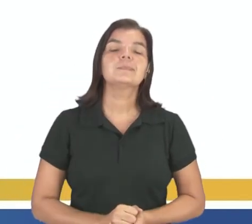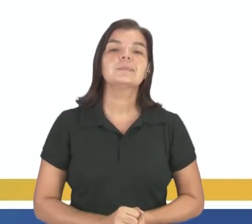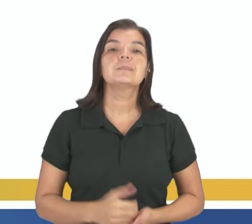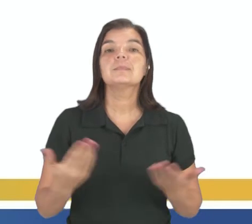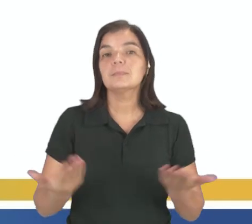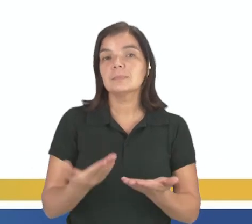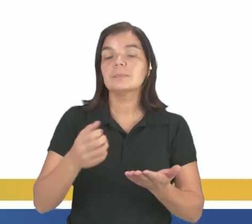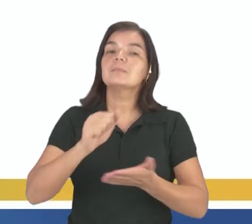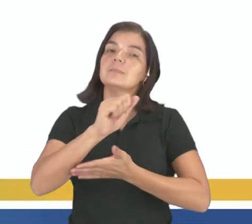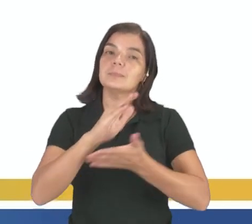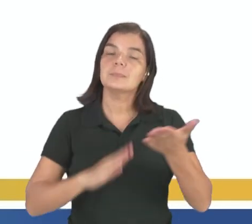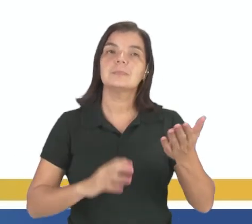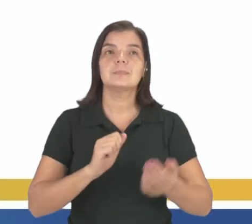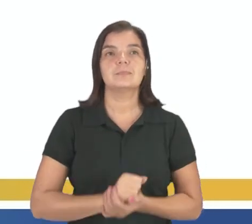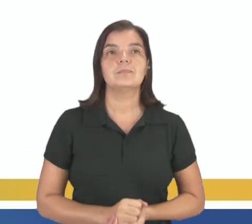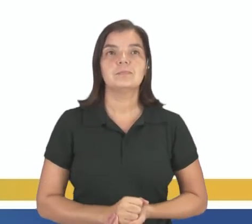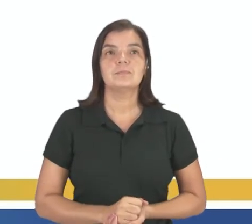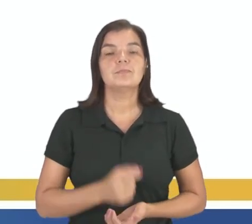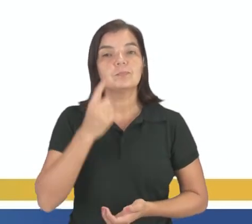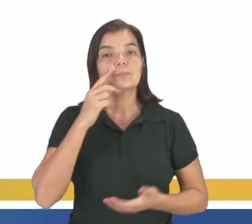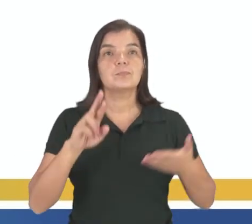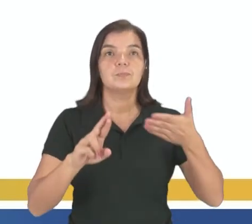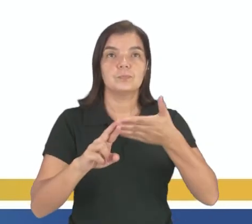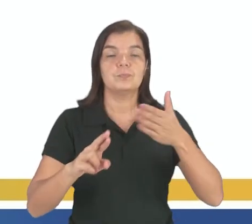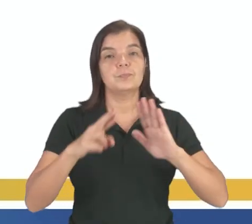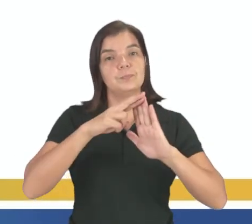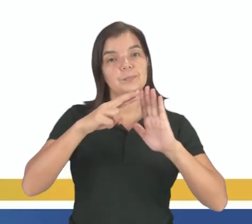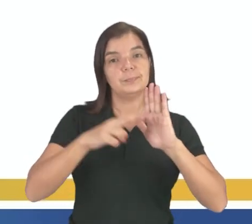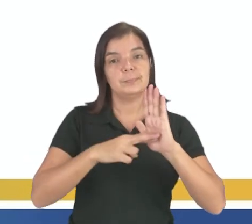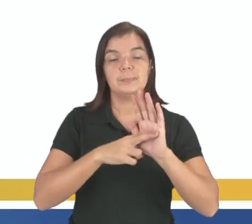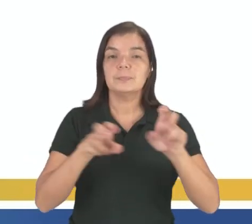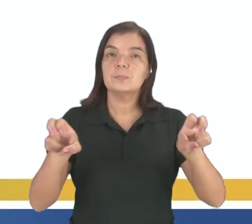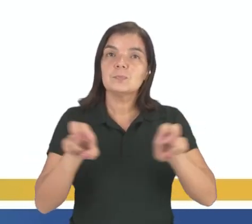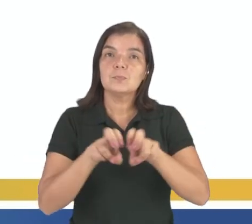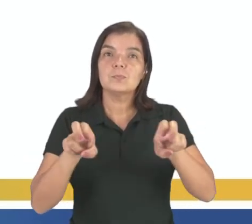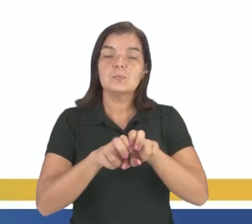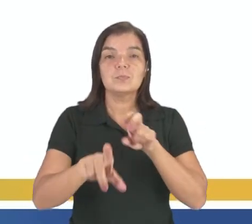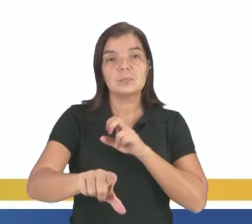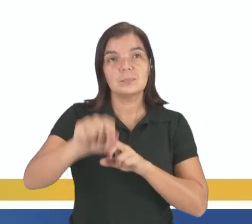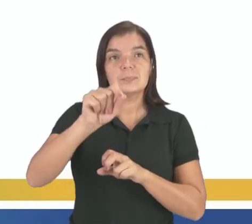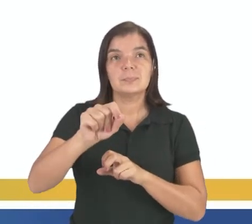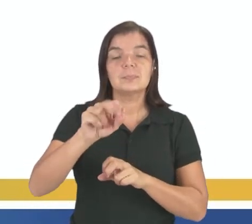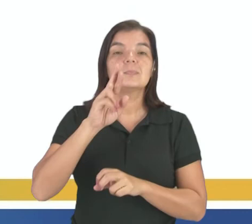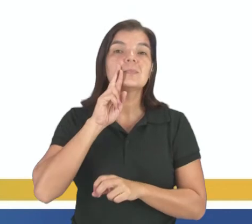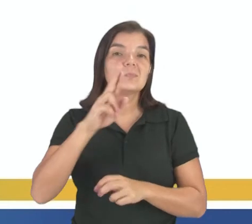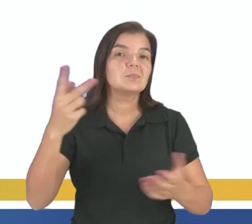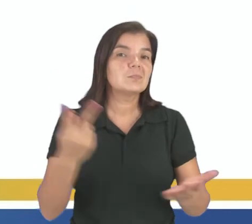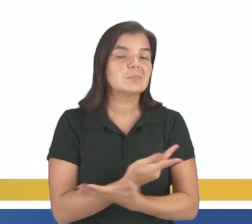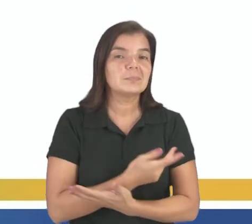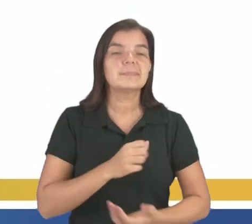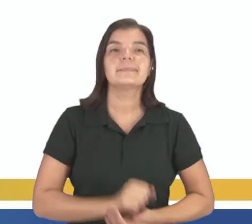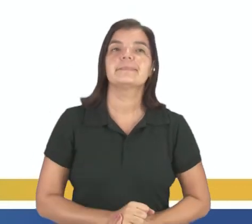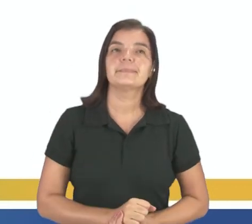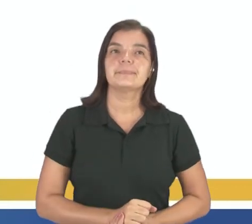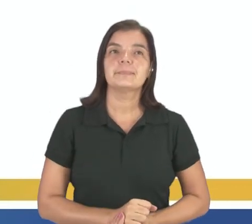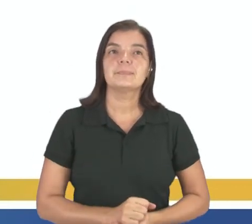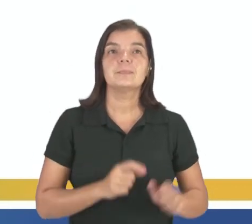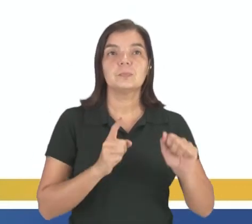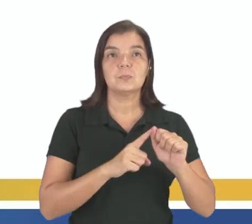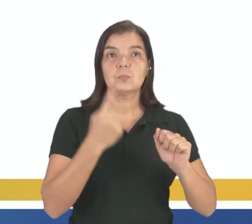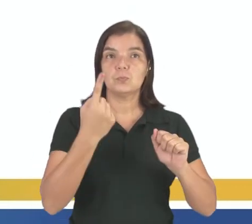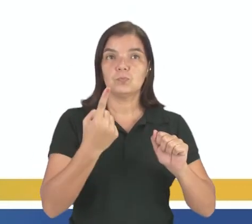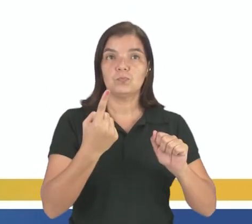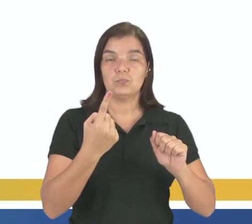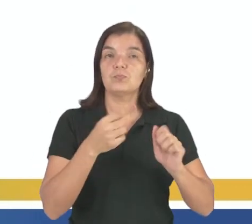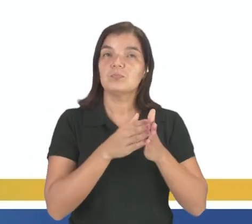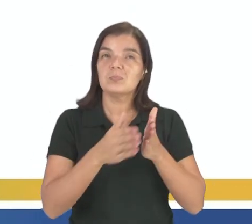vamos ao nosso exercitando referente às regras do futsal marque a alternativa incorreta uma